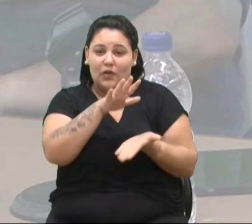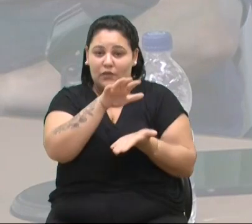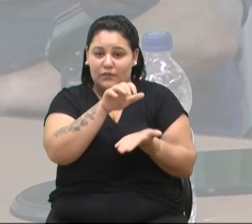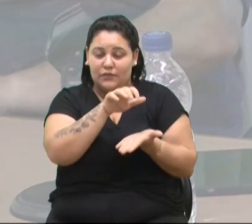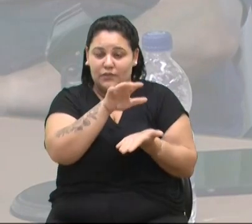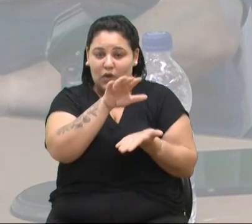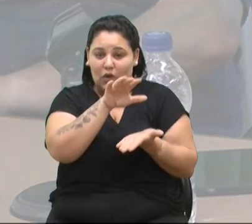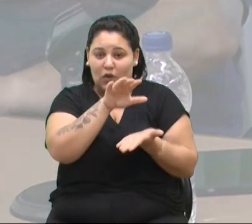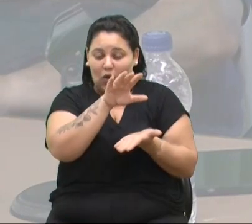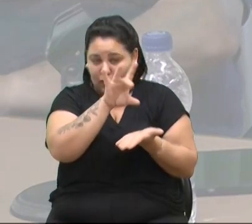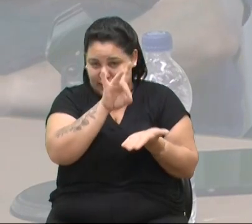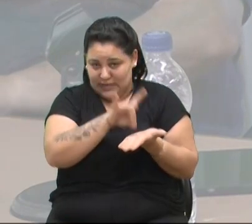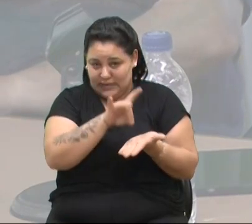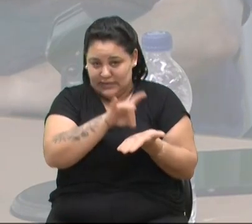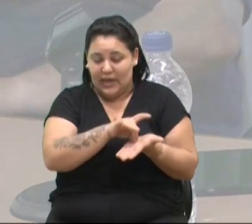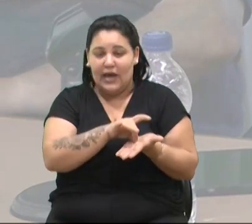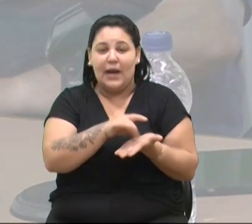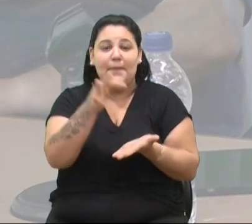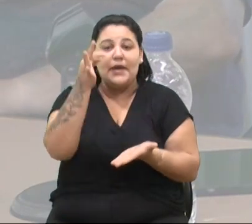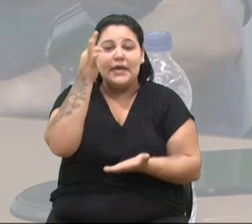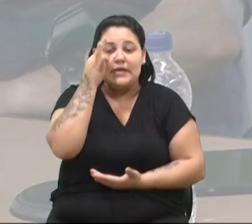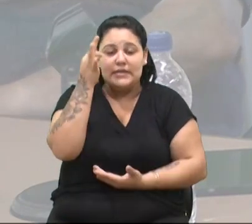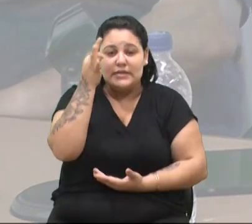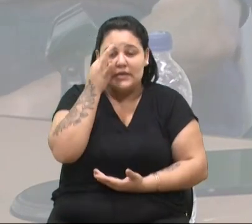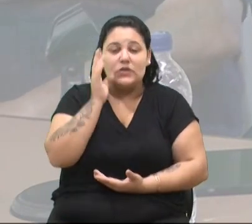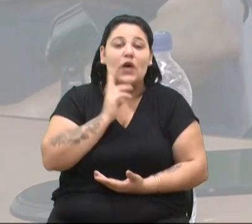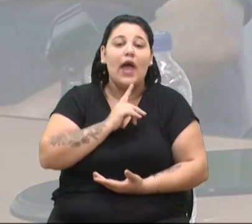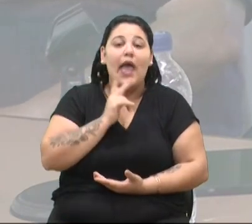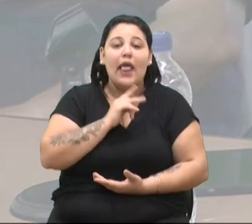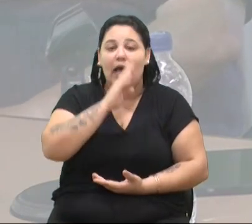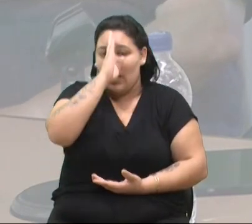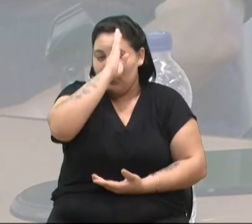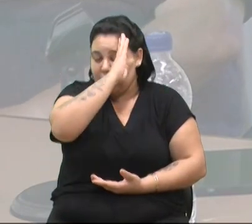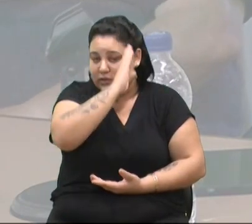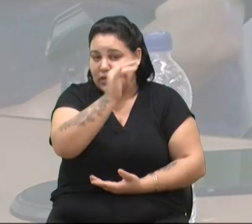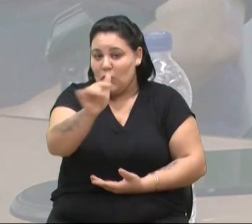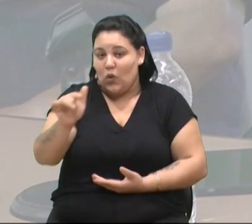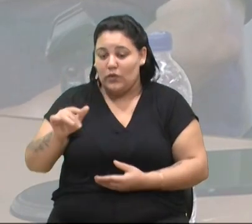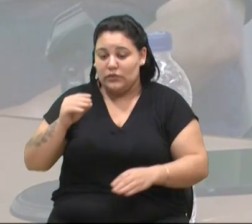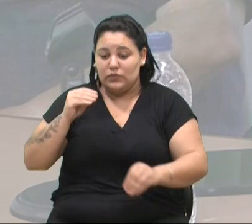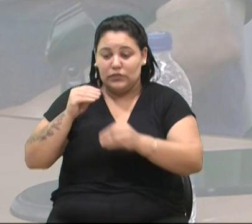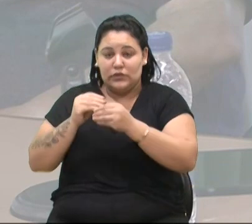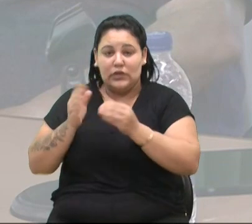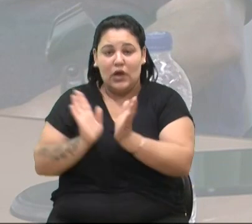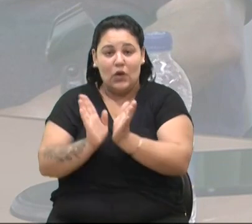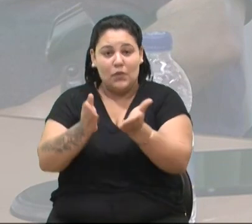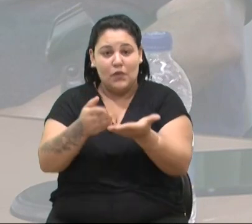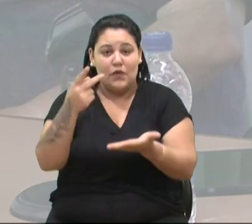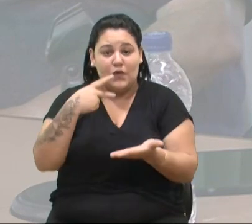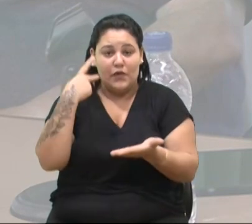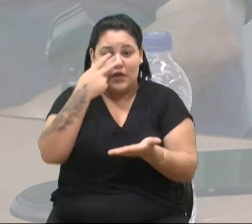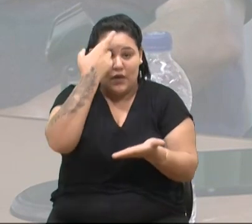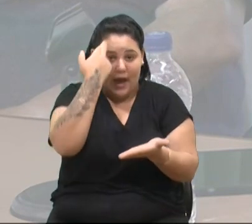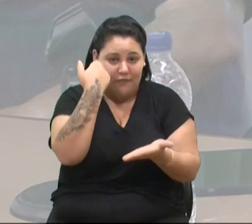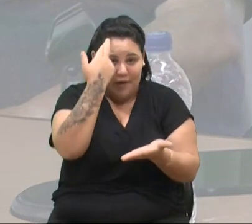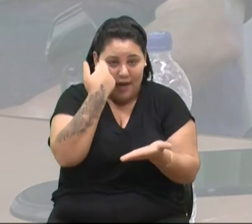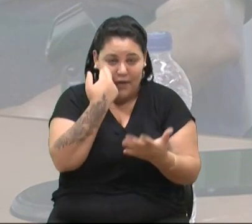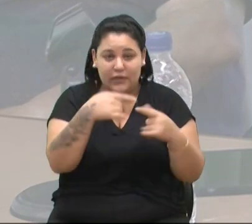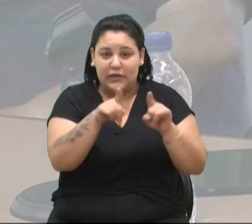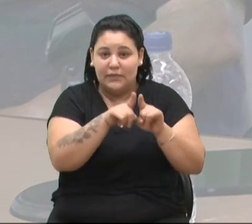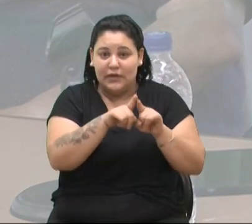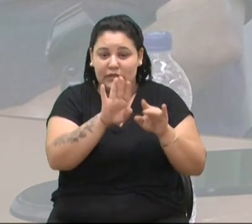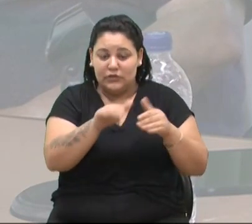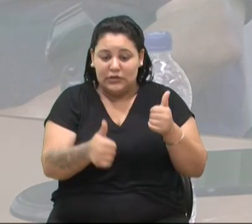Renato, vereador Bressan, os outros dois componentes da comissão, é o vereador Rafael Bueno, que está